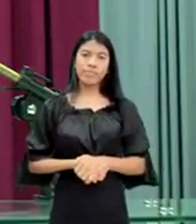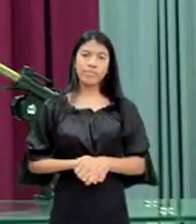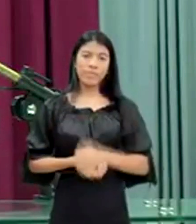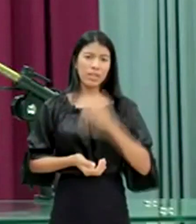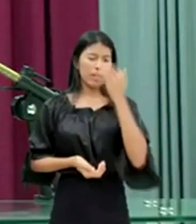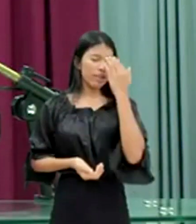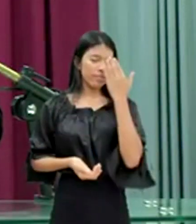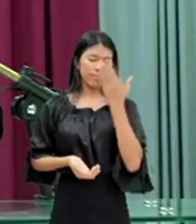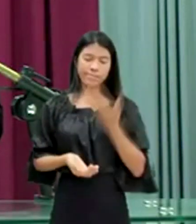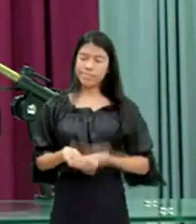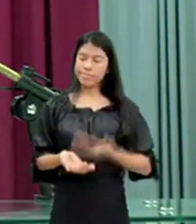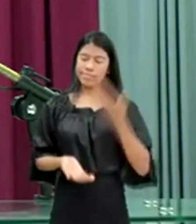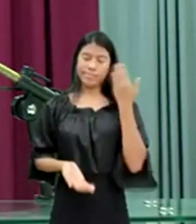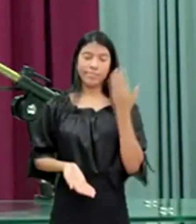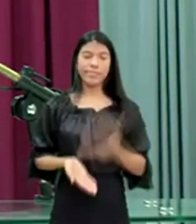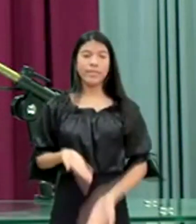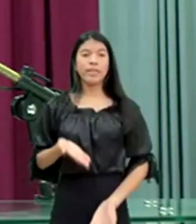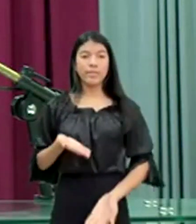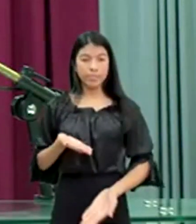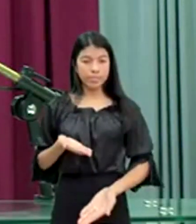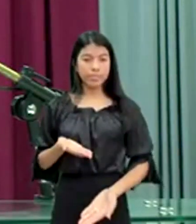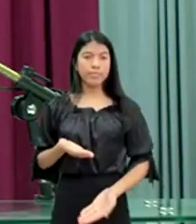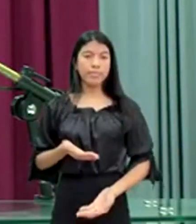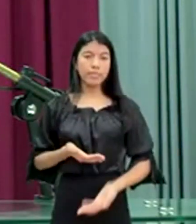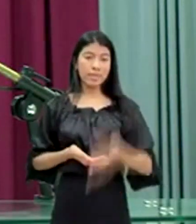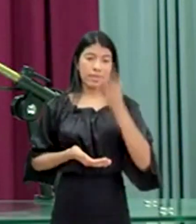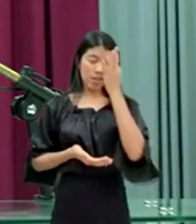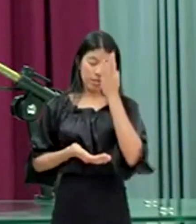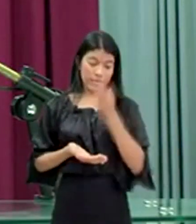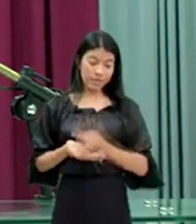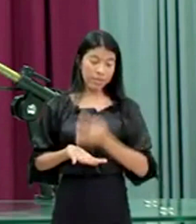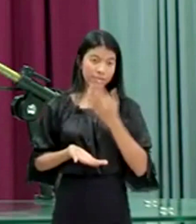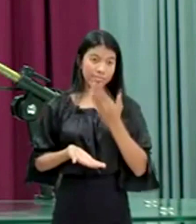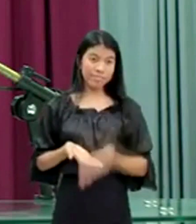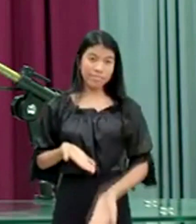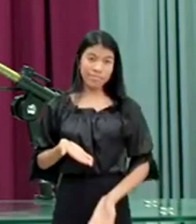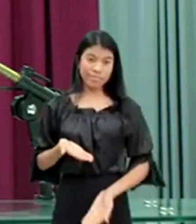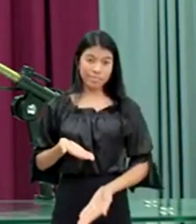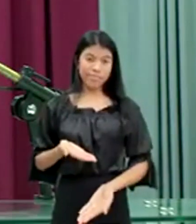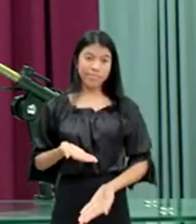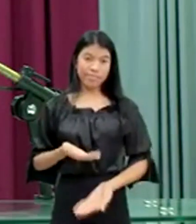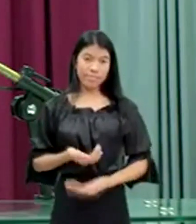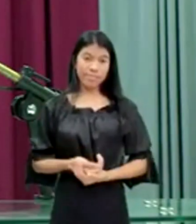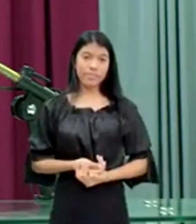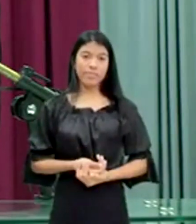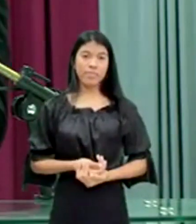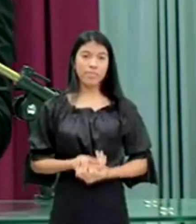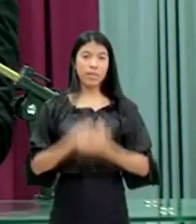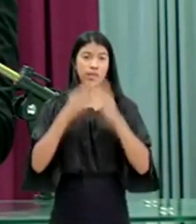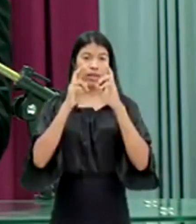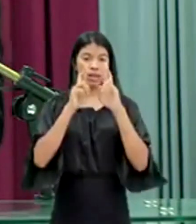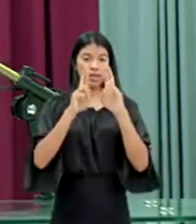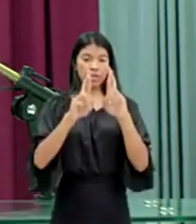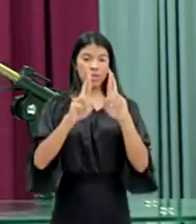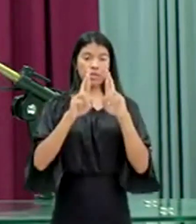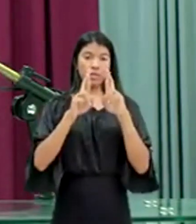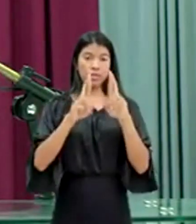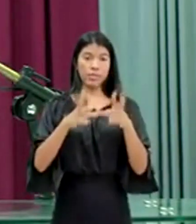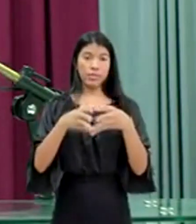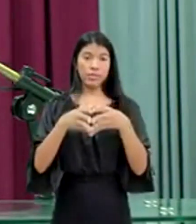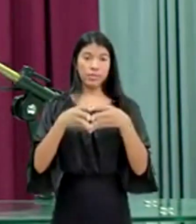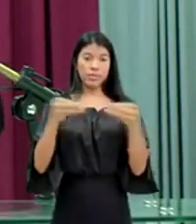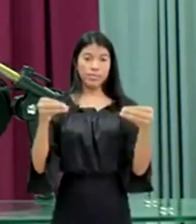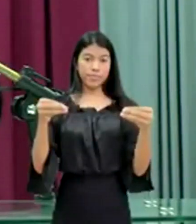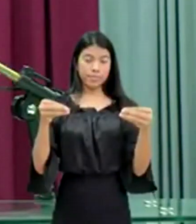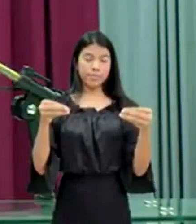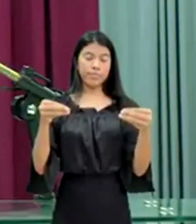convicção, elas perderam a fé, elas perderam a esperança